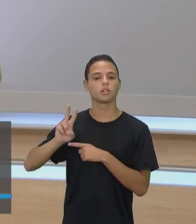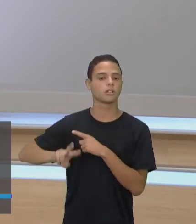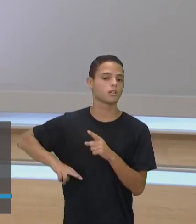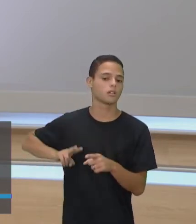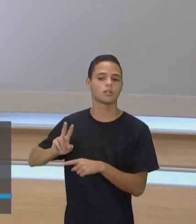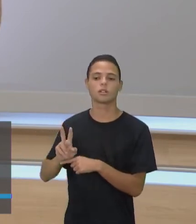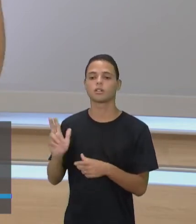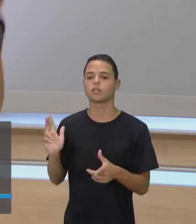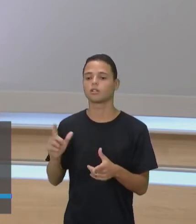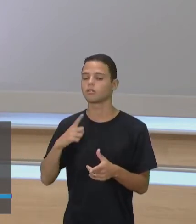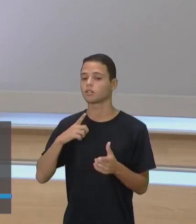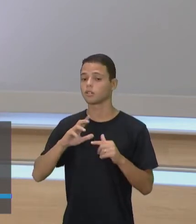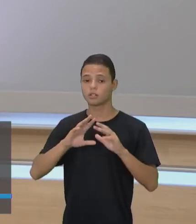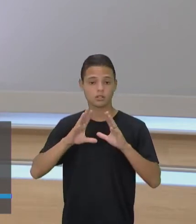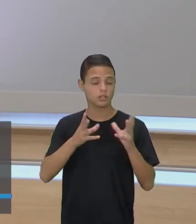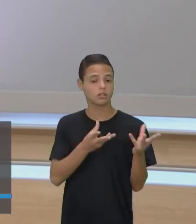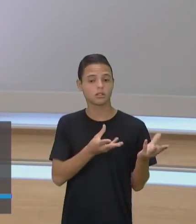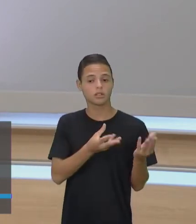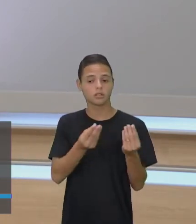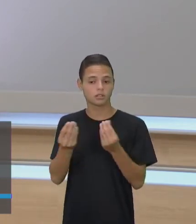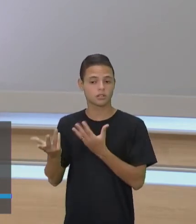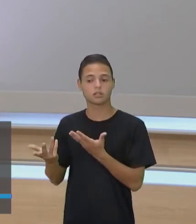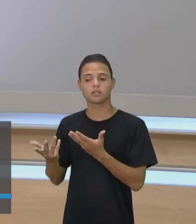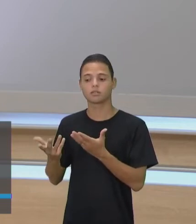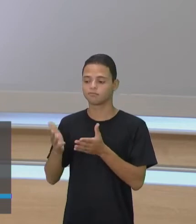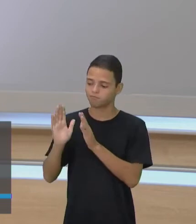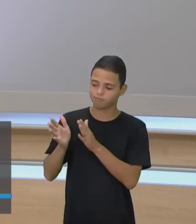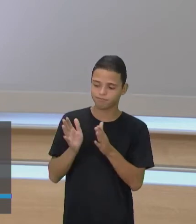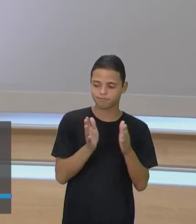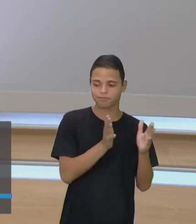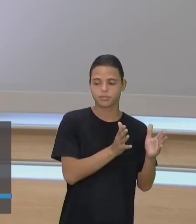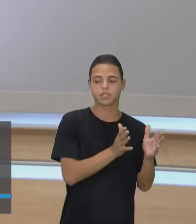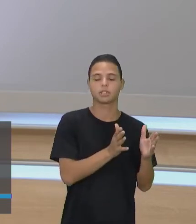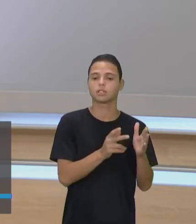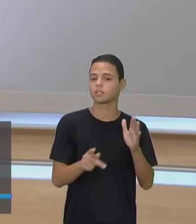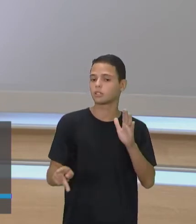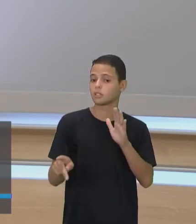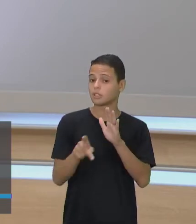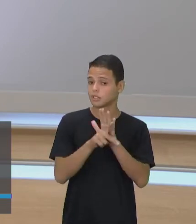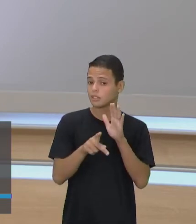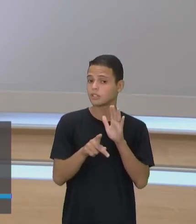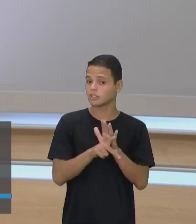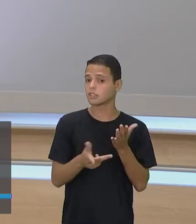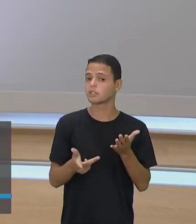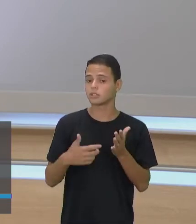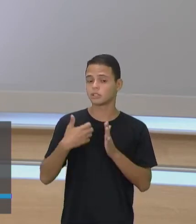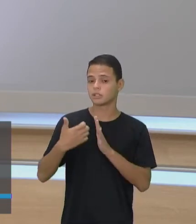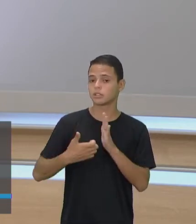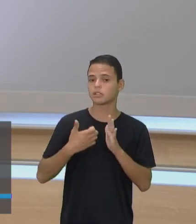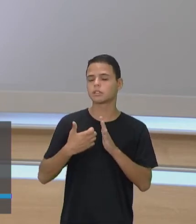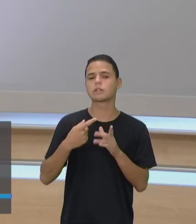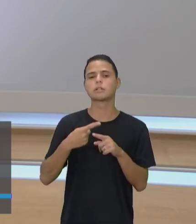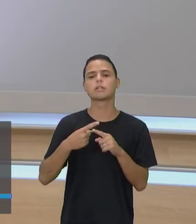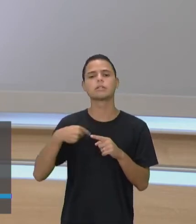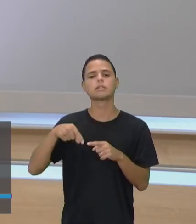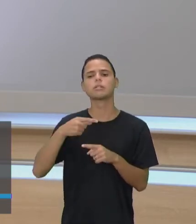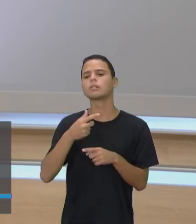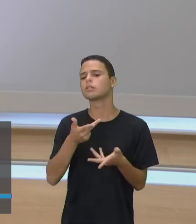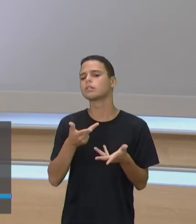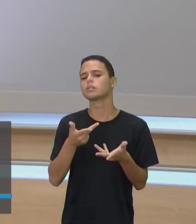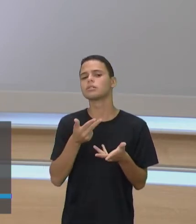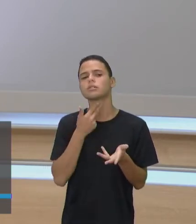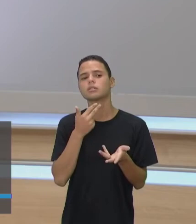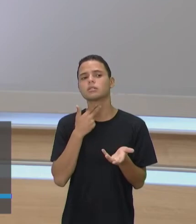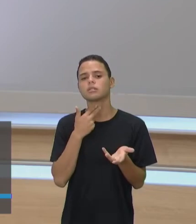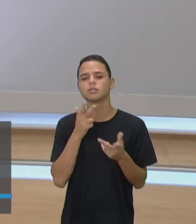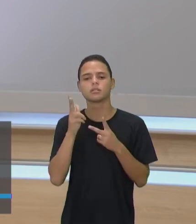fazem ali, tem todo a sua organização sustentável da empresa. Então, por que a gente não pode também seguir esse caminho? Hoje a